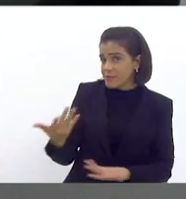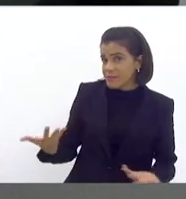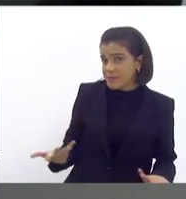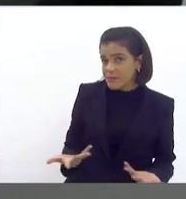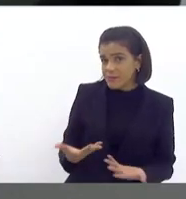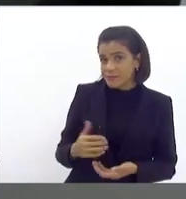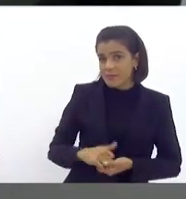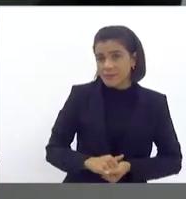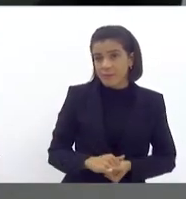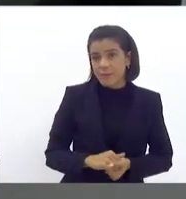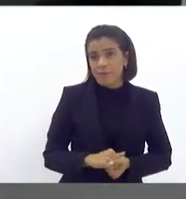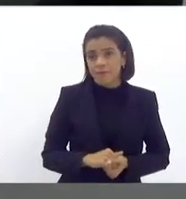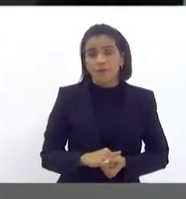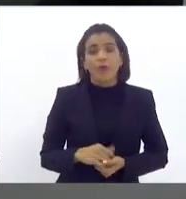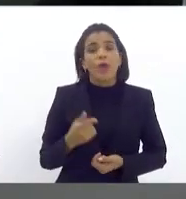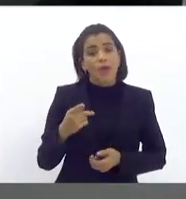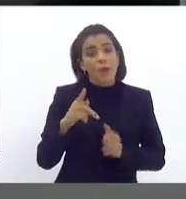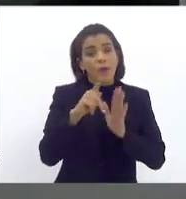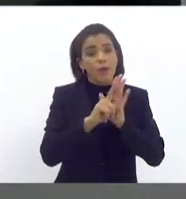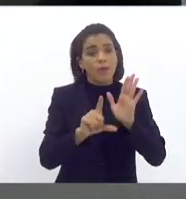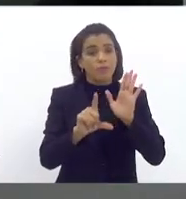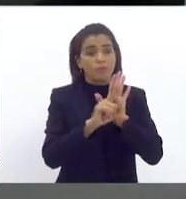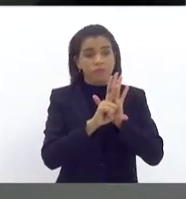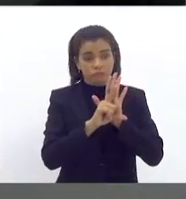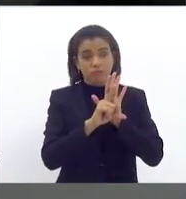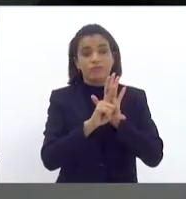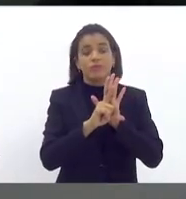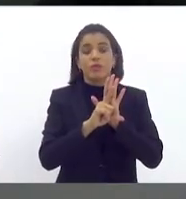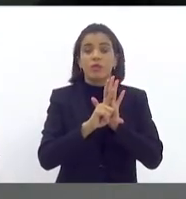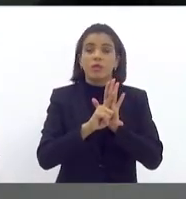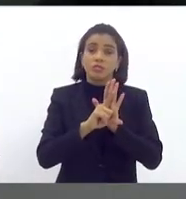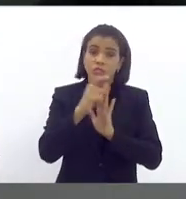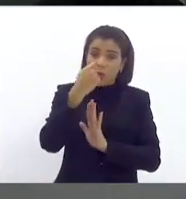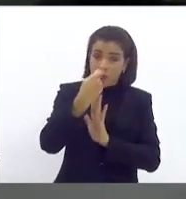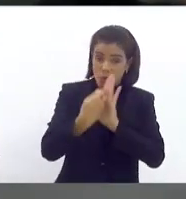cooperativas? Que é o que o projeto de coautoria minha